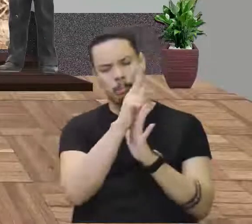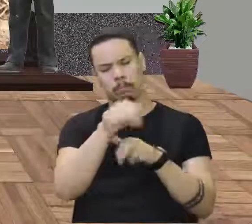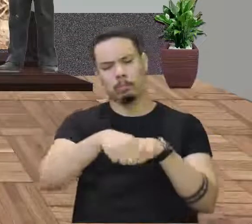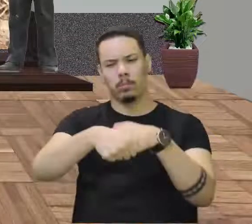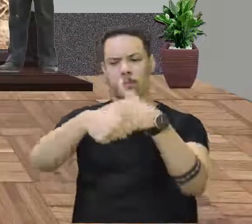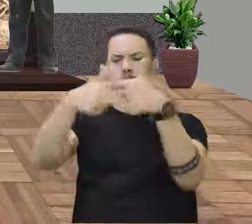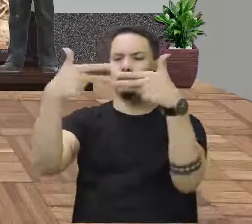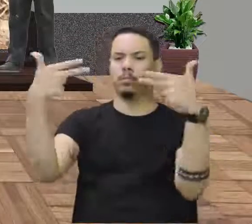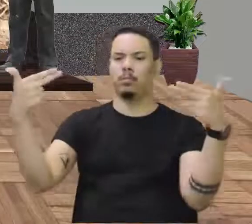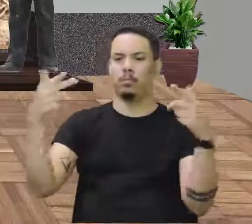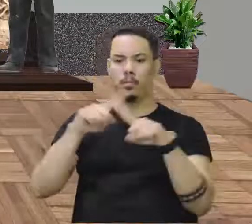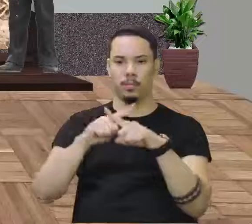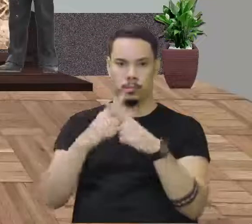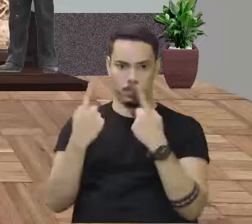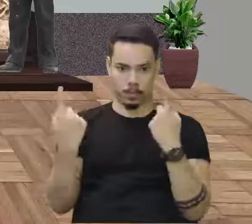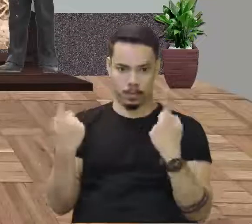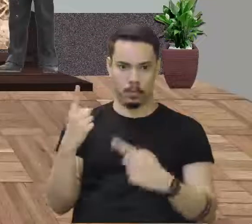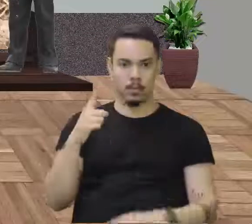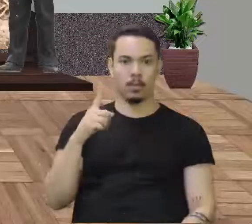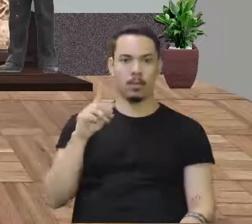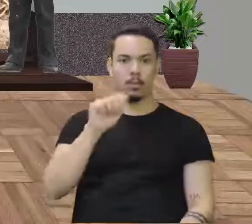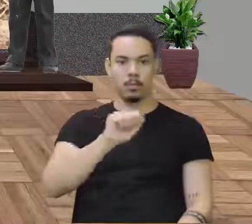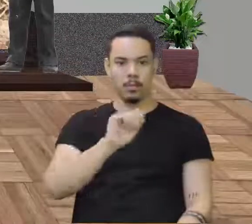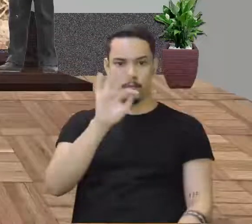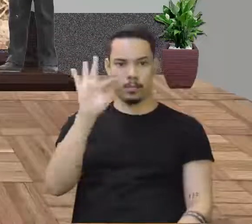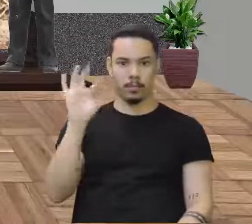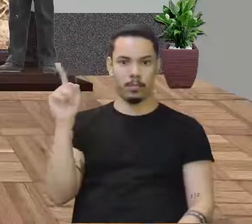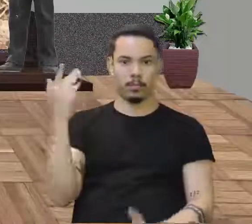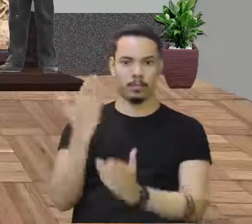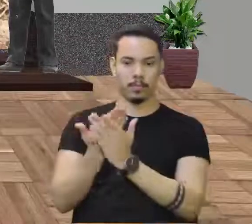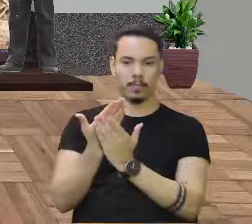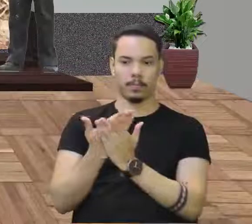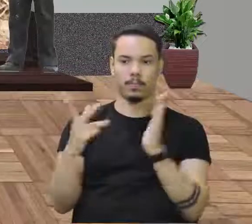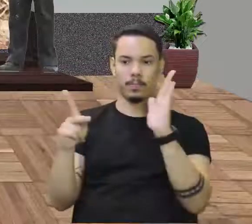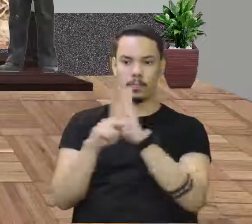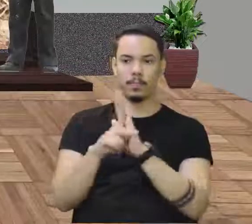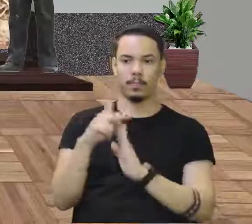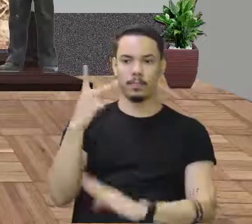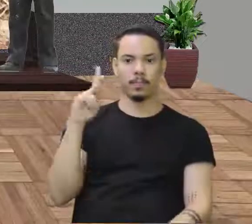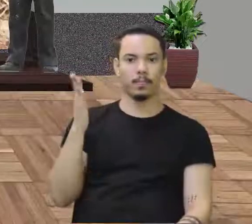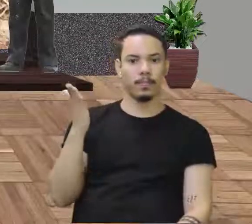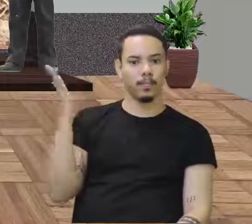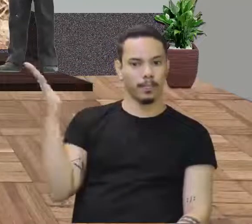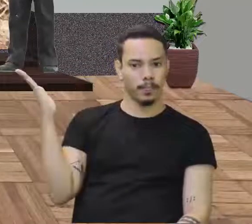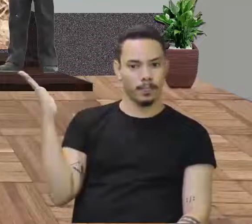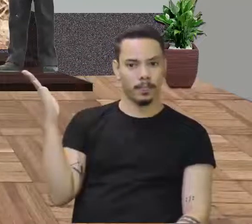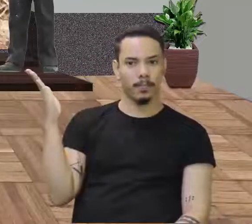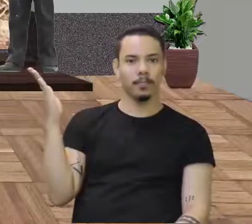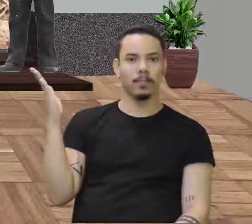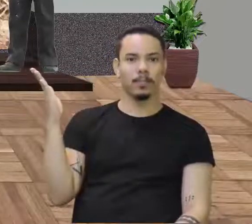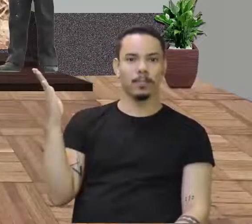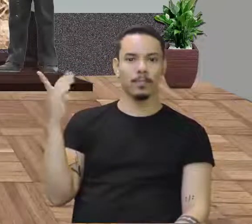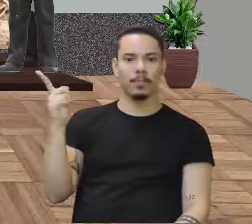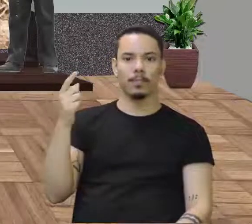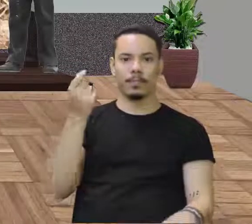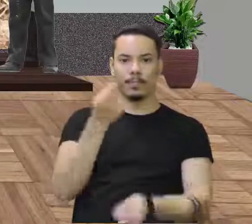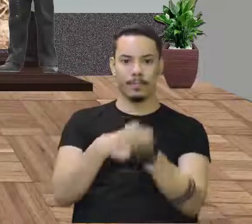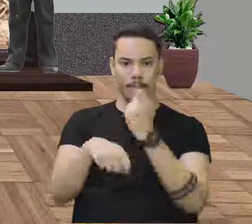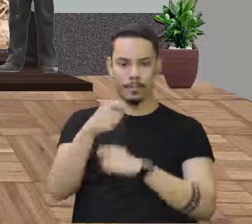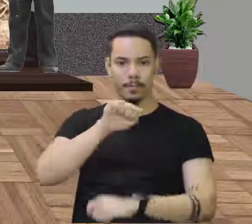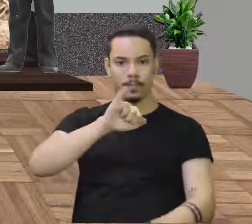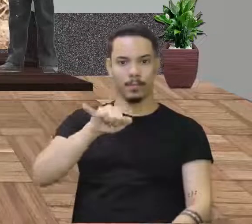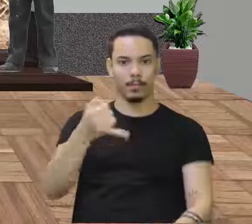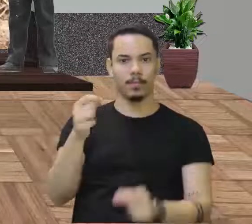Guaporé, mas o Aloysio, esse estudo dele aqui, que ele está aqui como administrador, ele